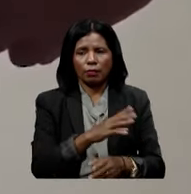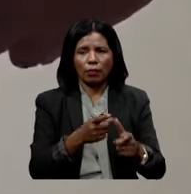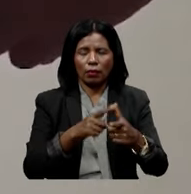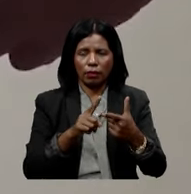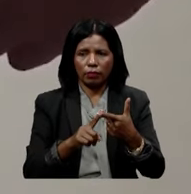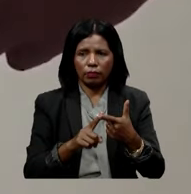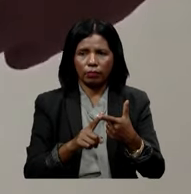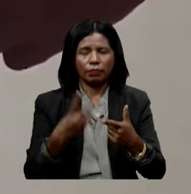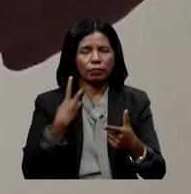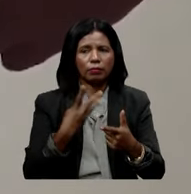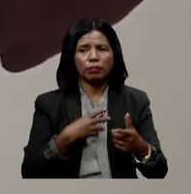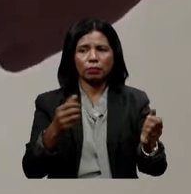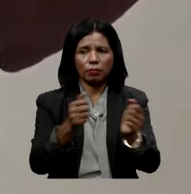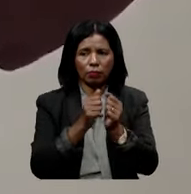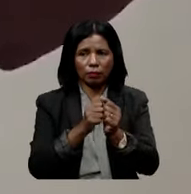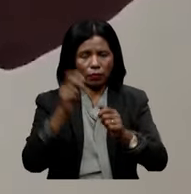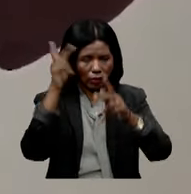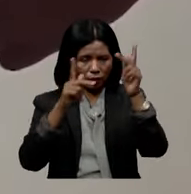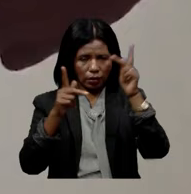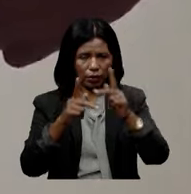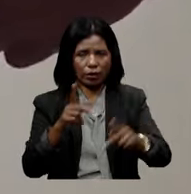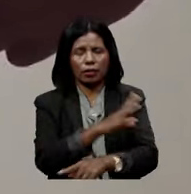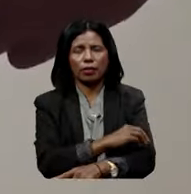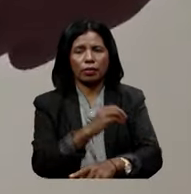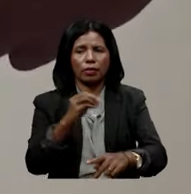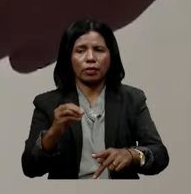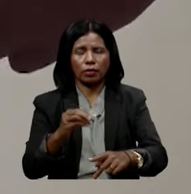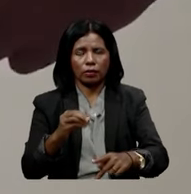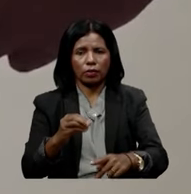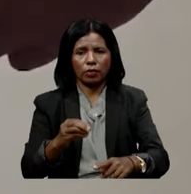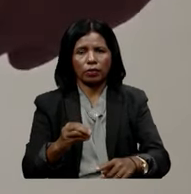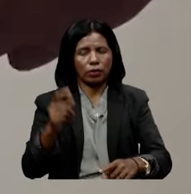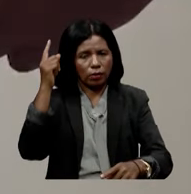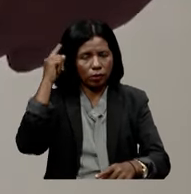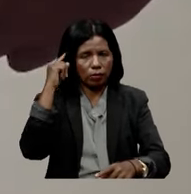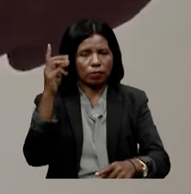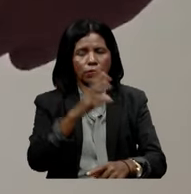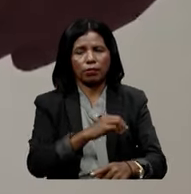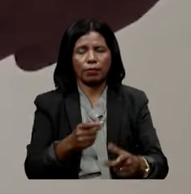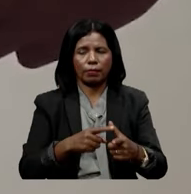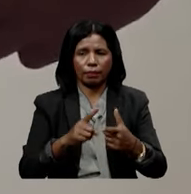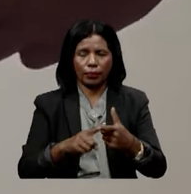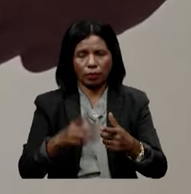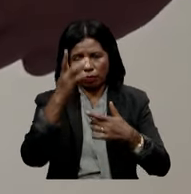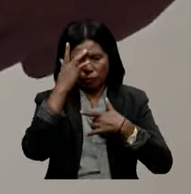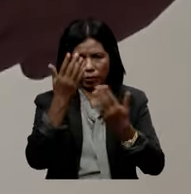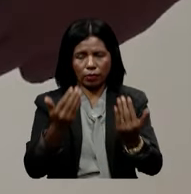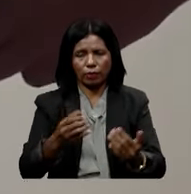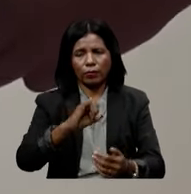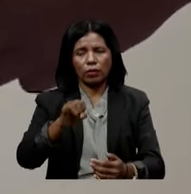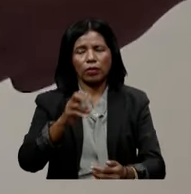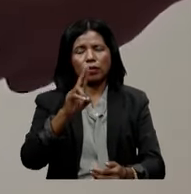Y a medida que se le que el caso grave, entonces no manda un trauma craneal o trauma abdominal. Juvito dos Reis